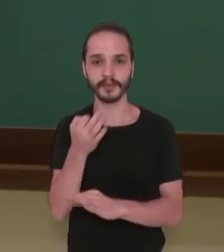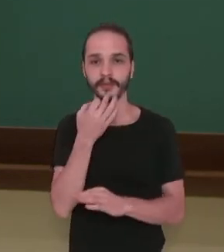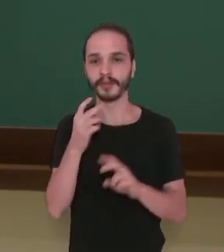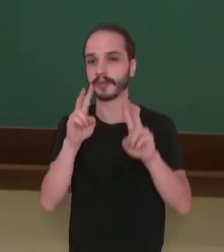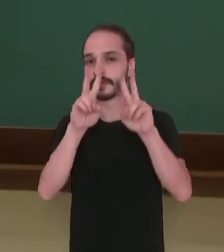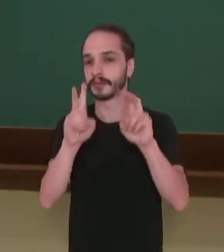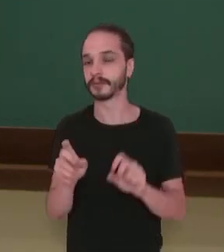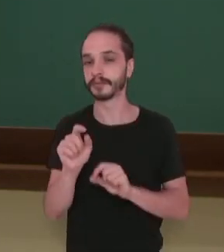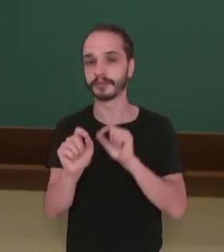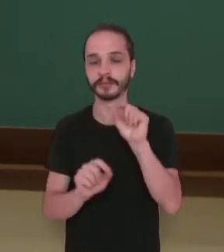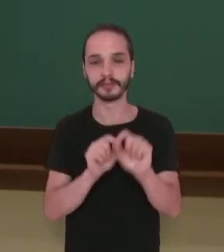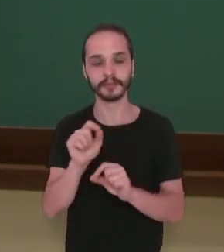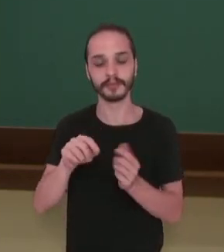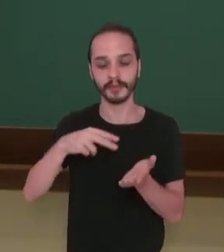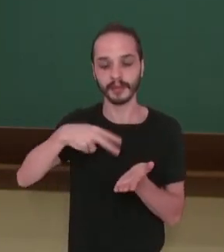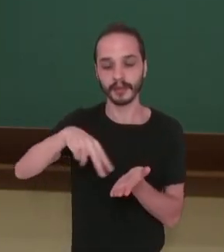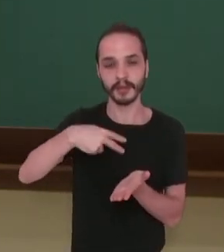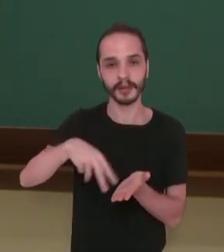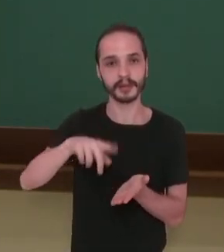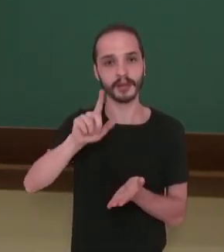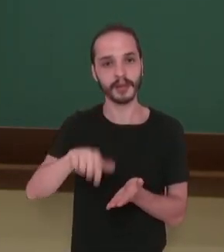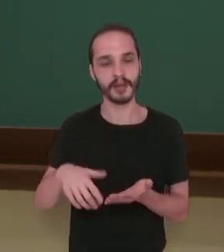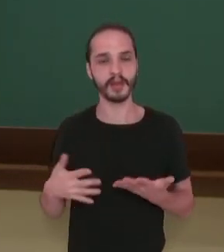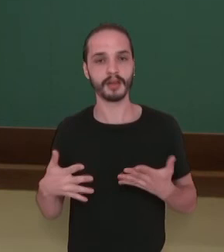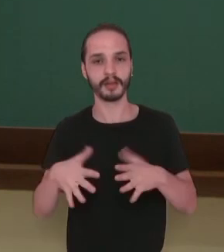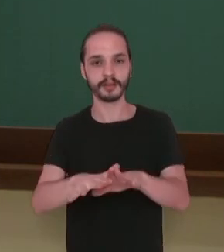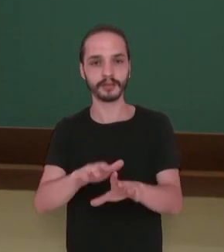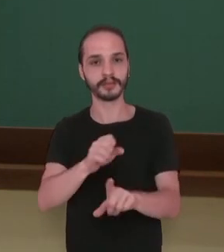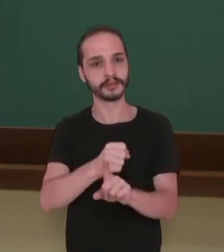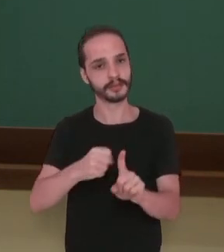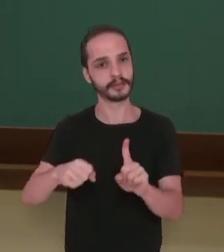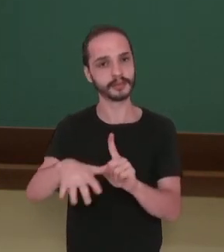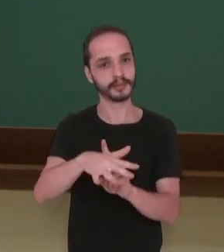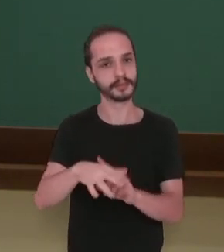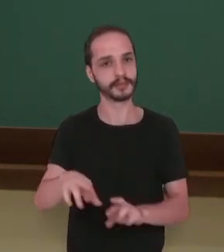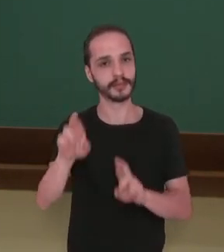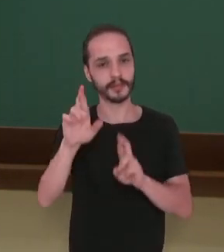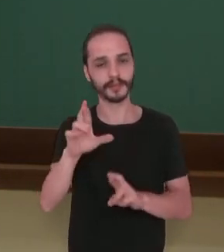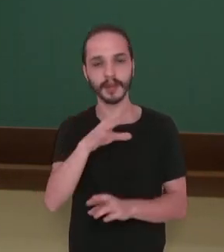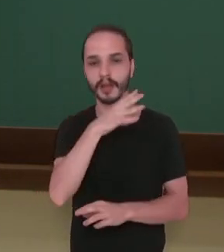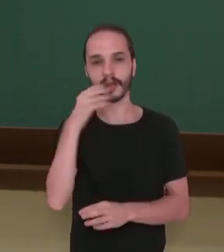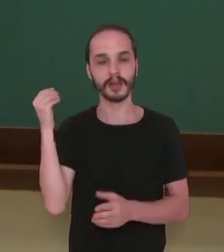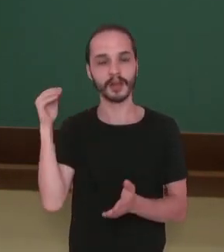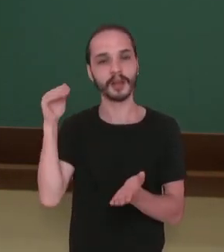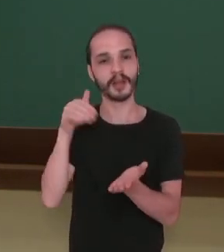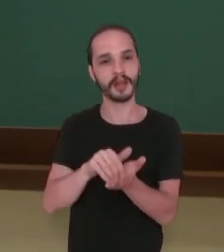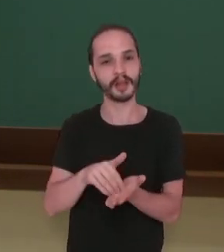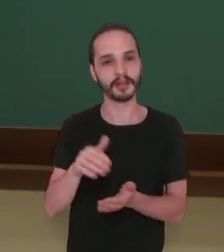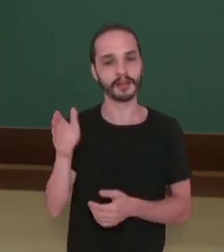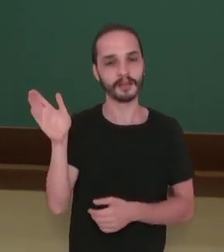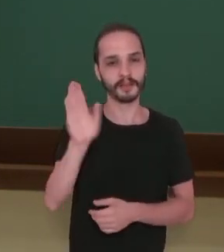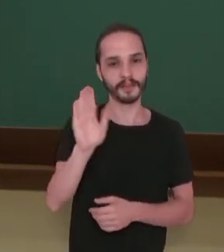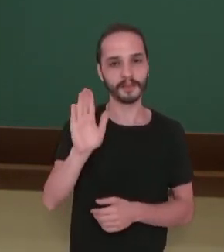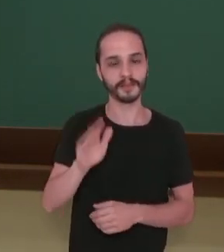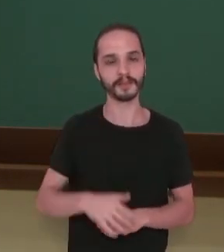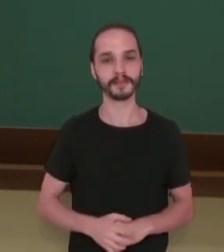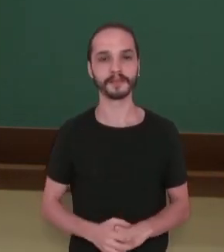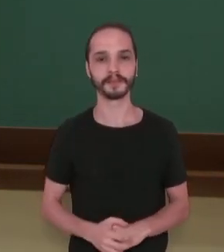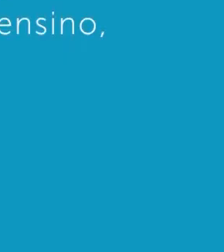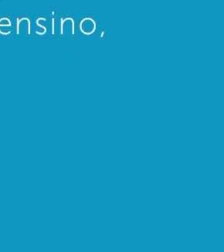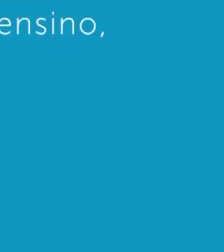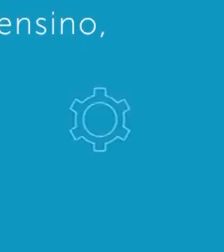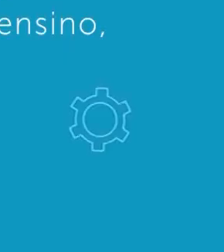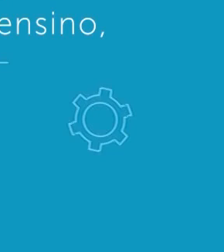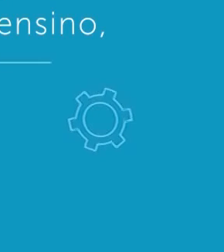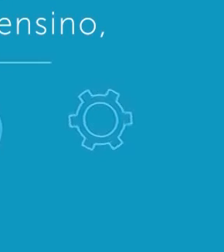falamos dança como inclusão social. Espero que vocês tenham gostado. Os vejo em breve.